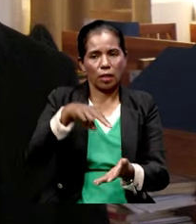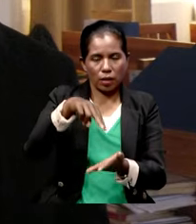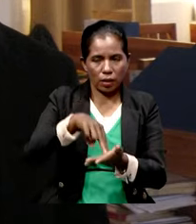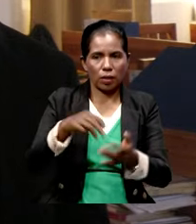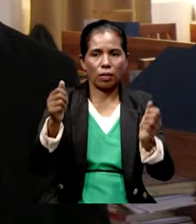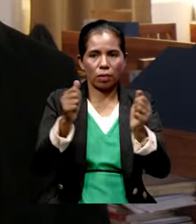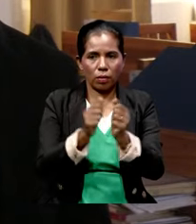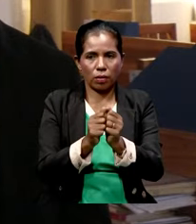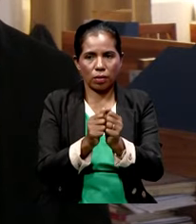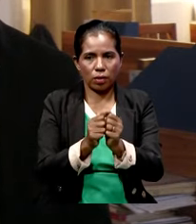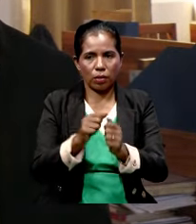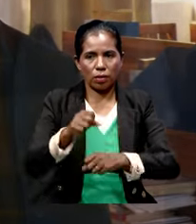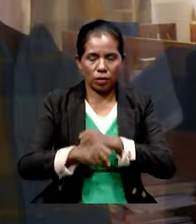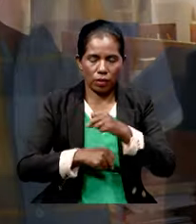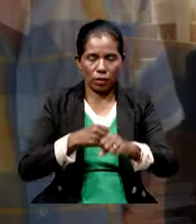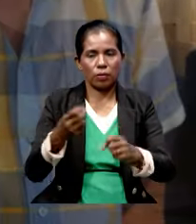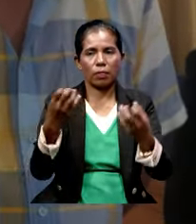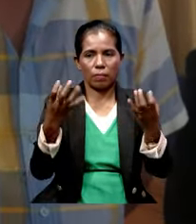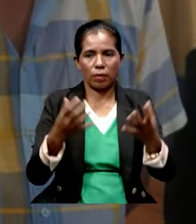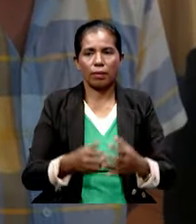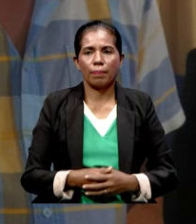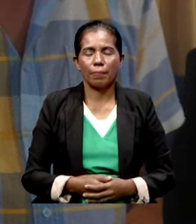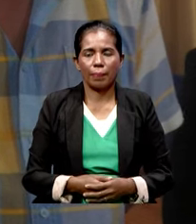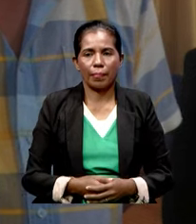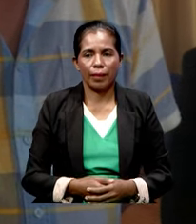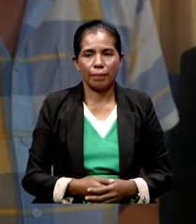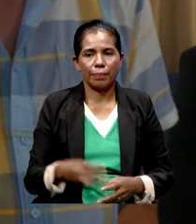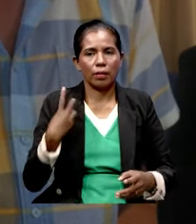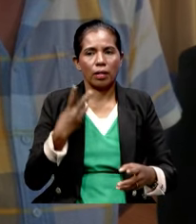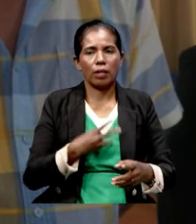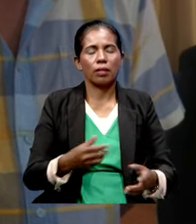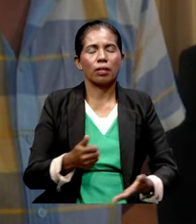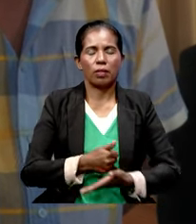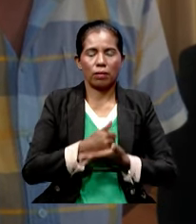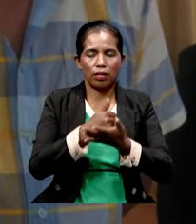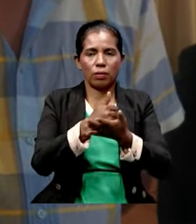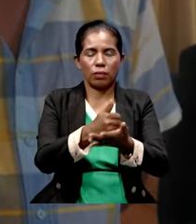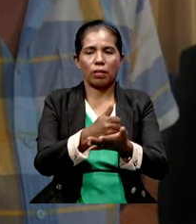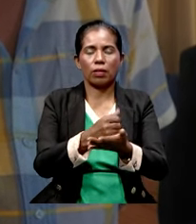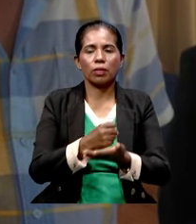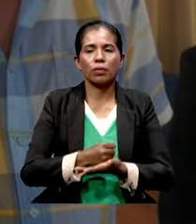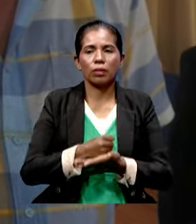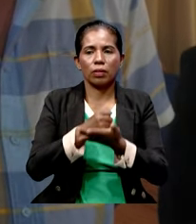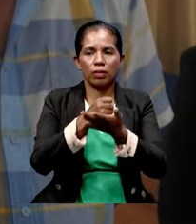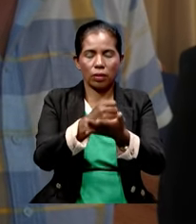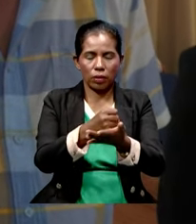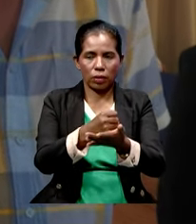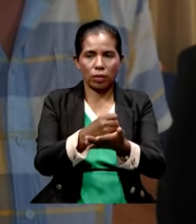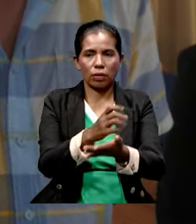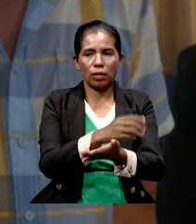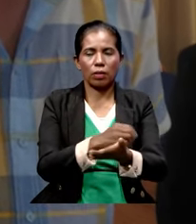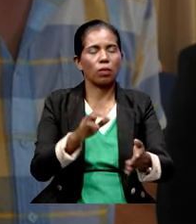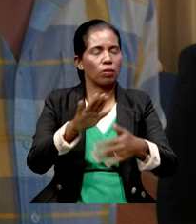ou Sacrifícios Barato. Nesta campanha de solidariedade, que foi sobretudo um